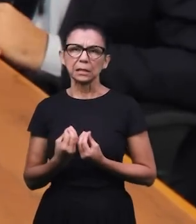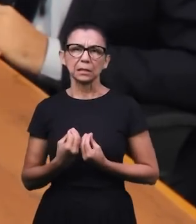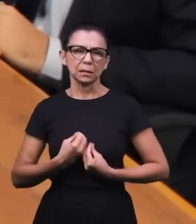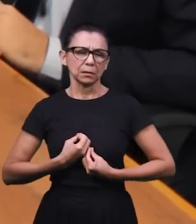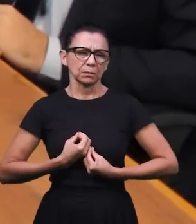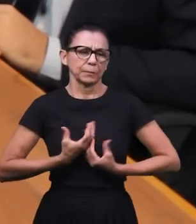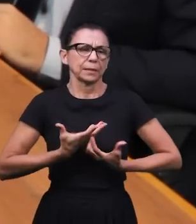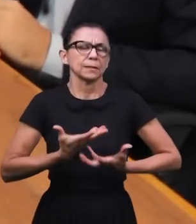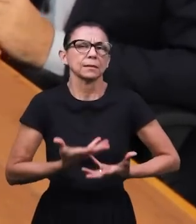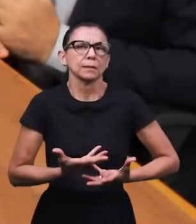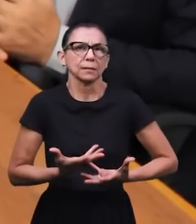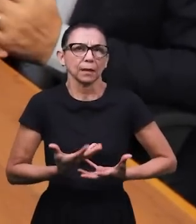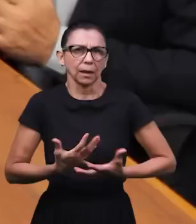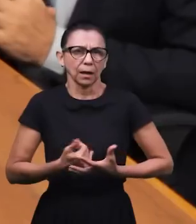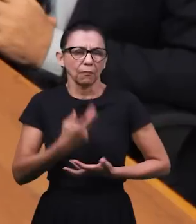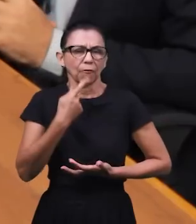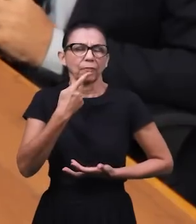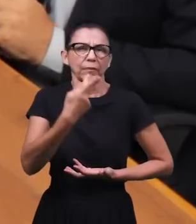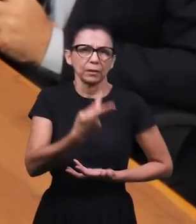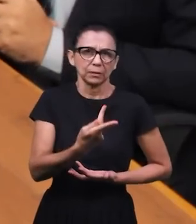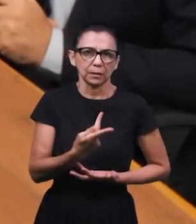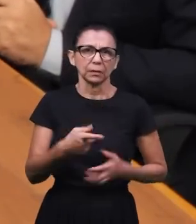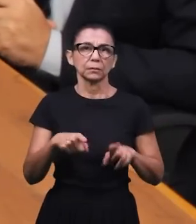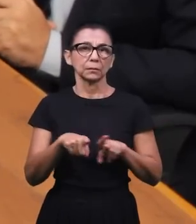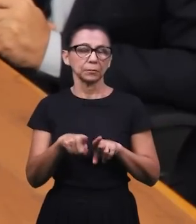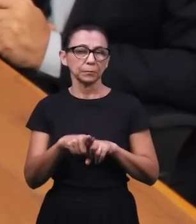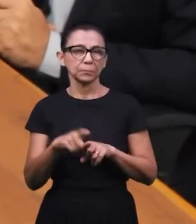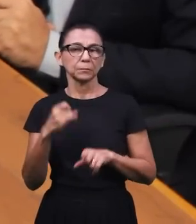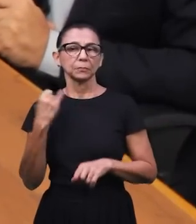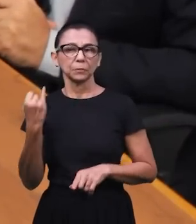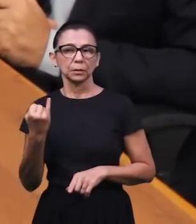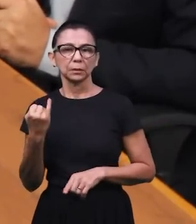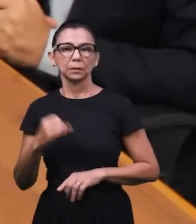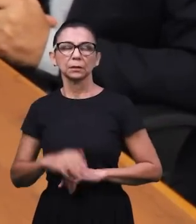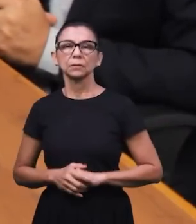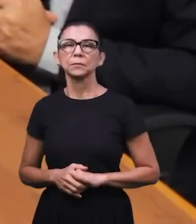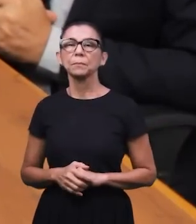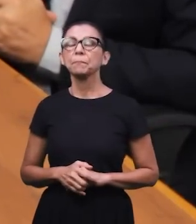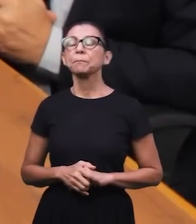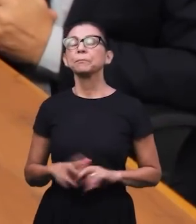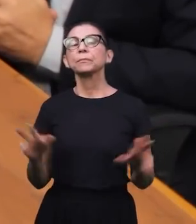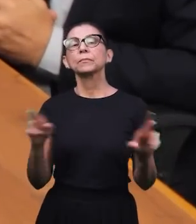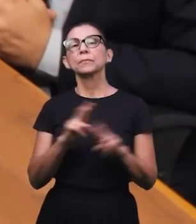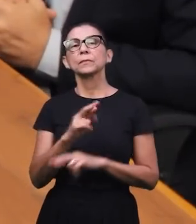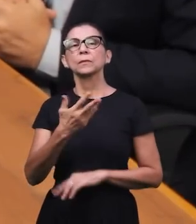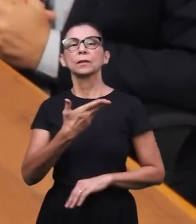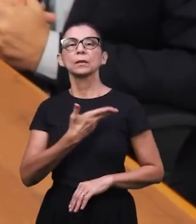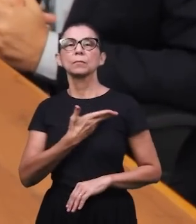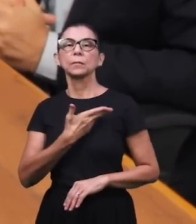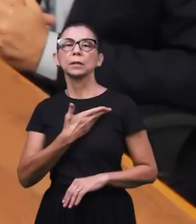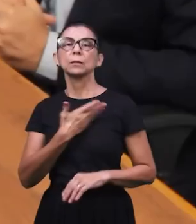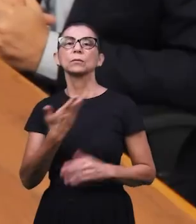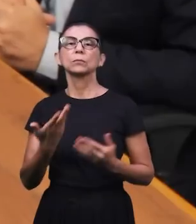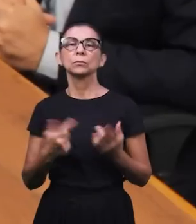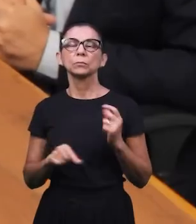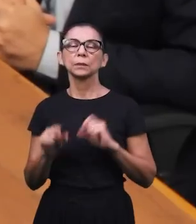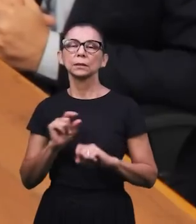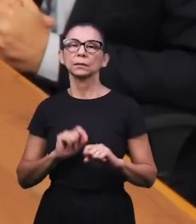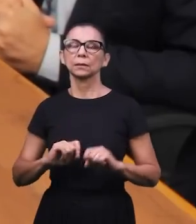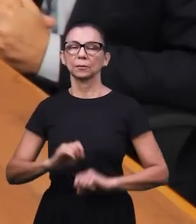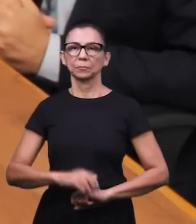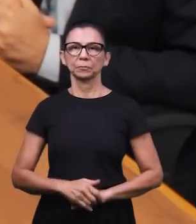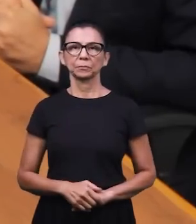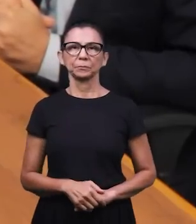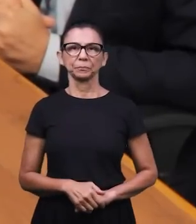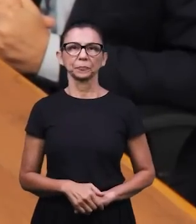dito. Exatamente. Não só demonstrado, mas dito também, isso é importante, né? E com relação a amizades e companhias, como é que se deve